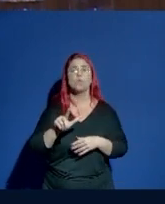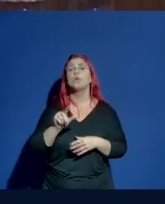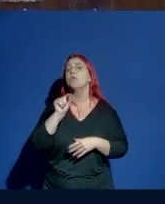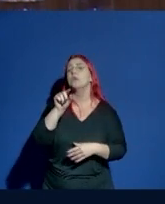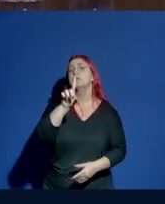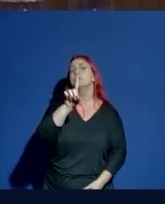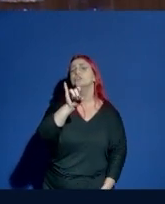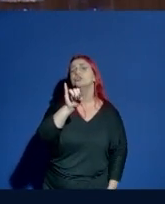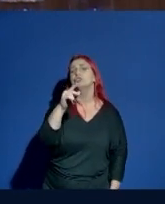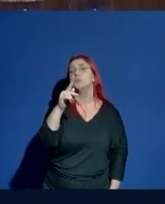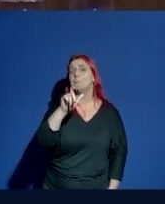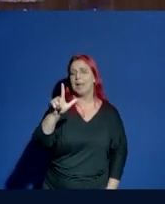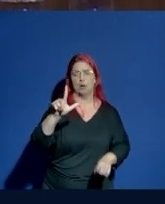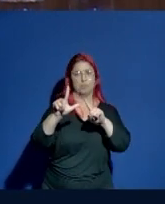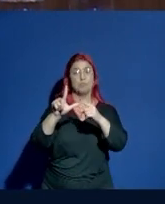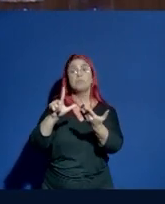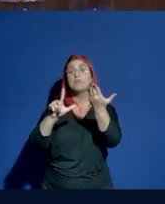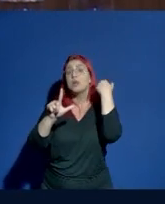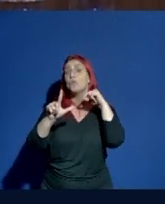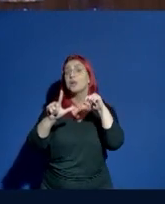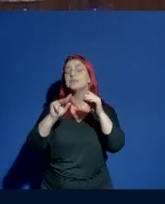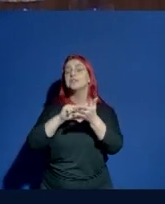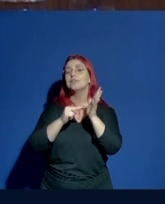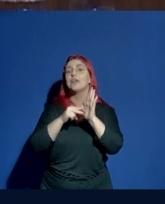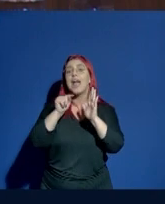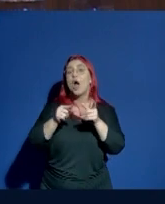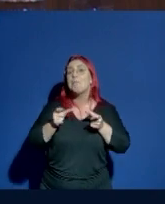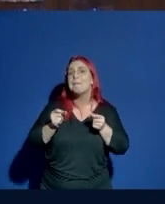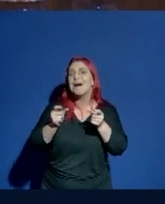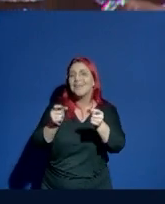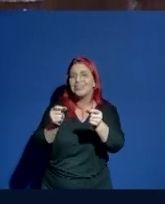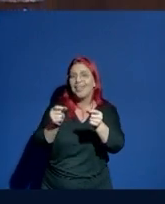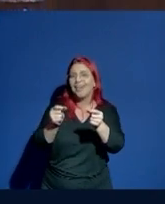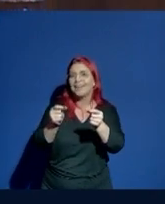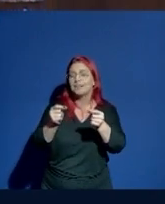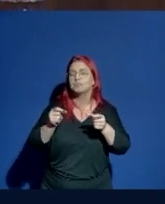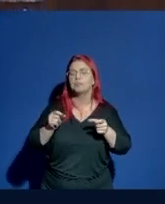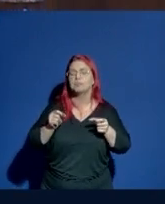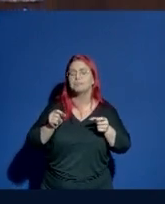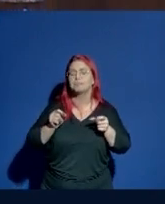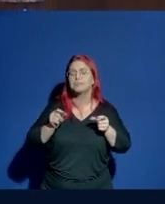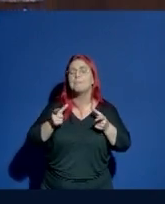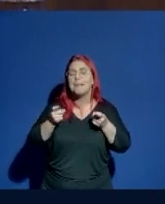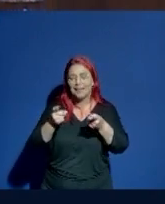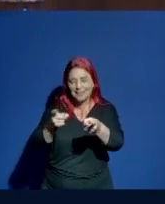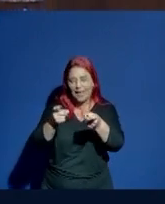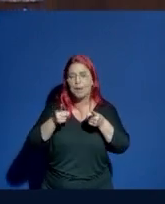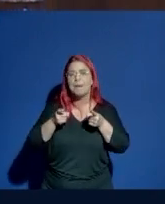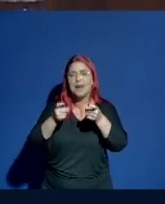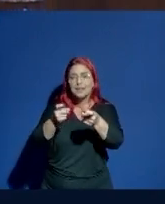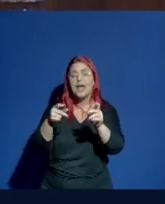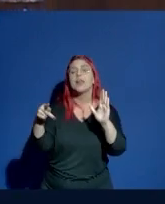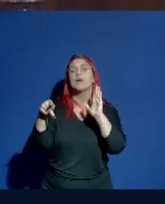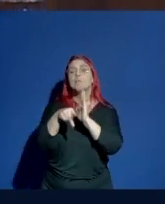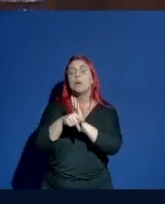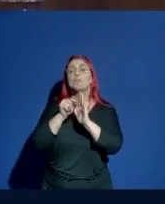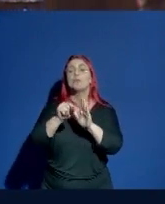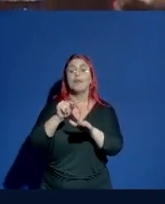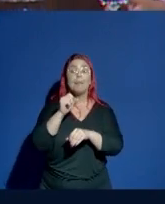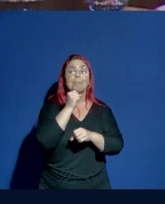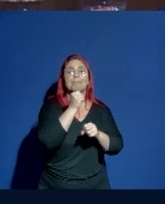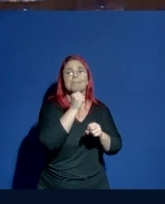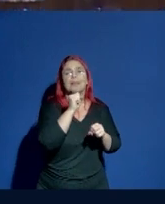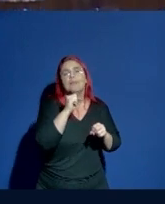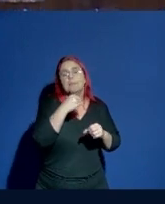Que é o Dipel? É uma bactéria que mata lagartas também. Só que o que acontece? Os biológicos, nós